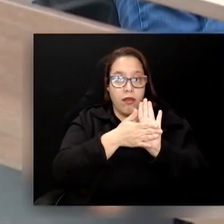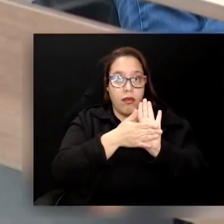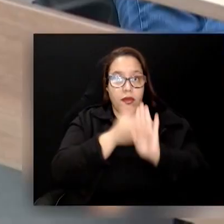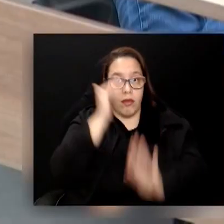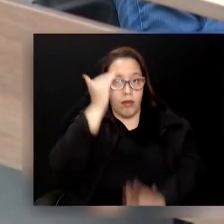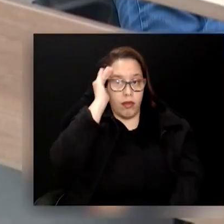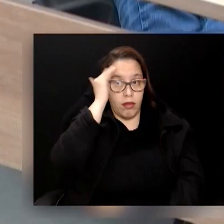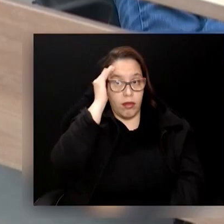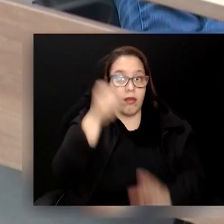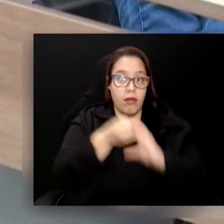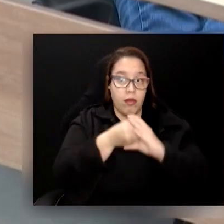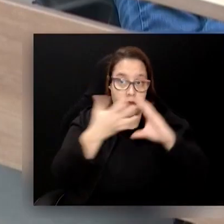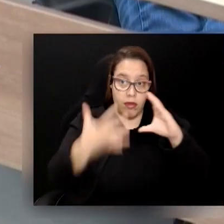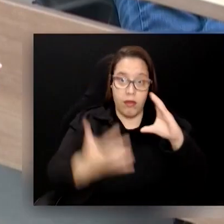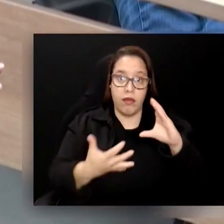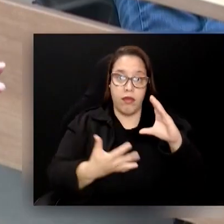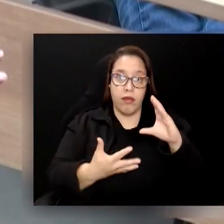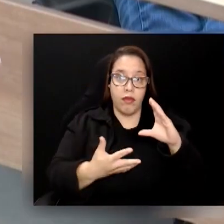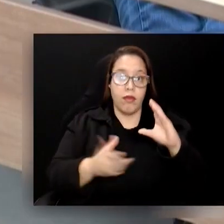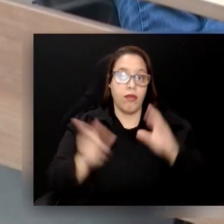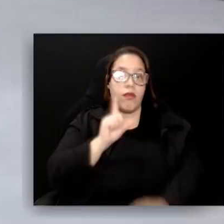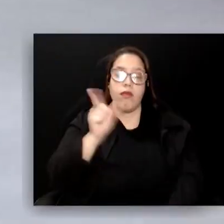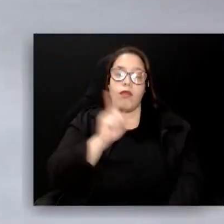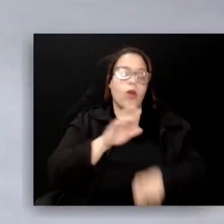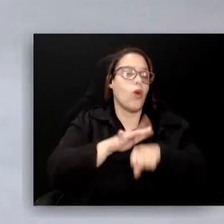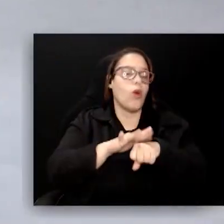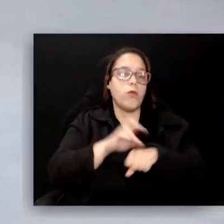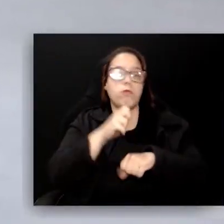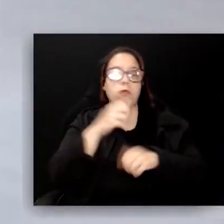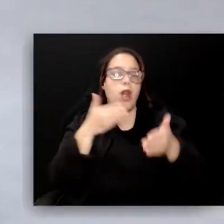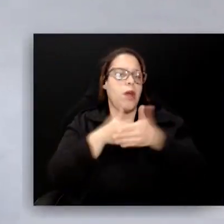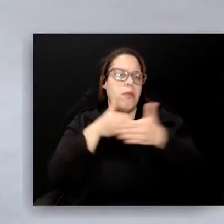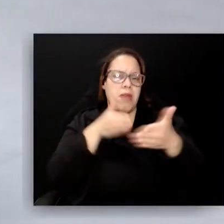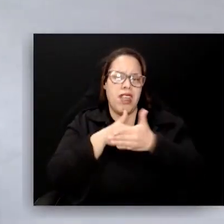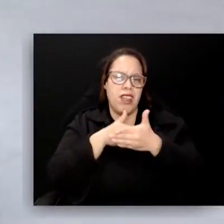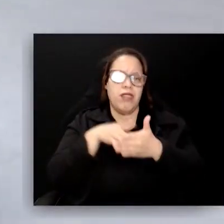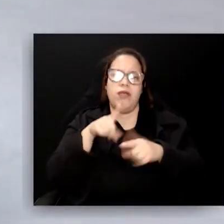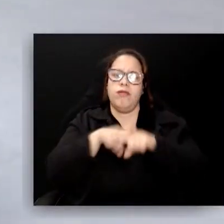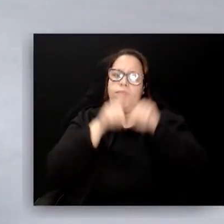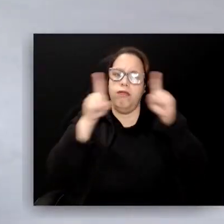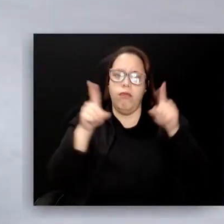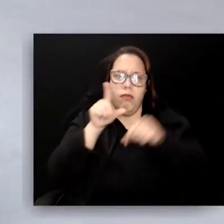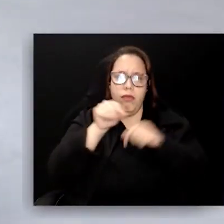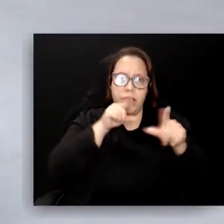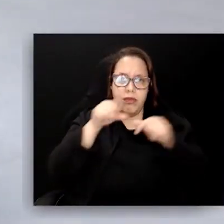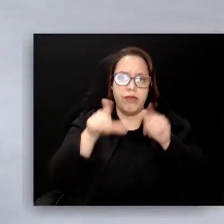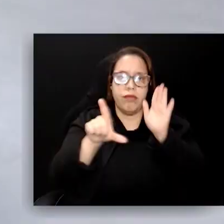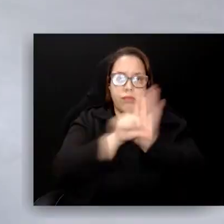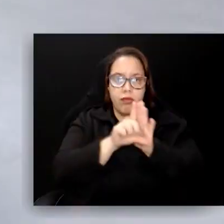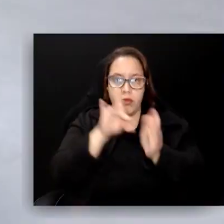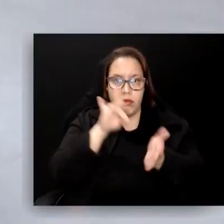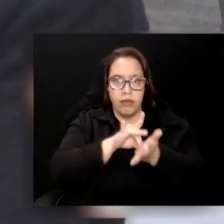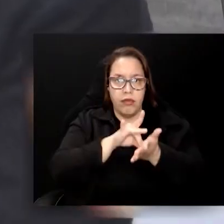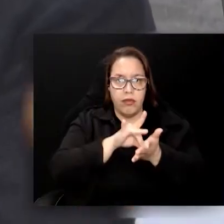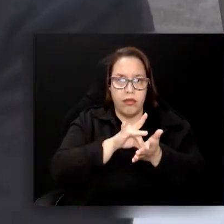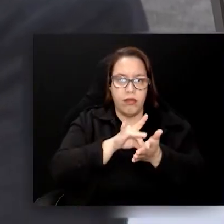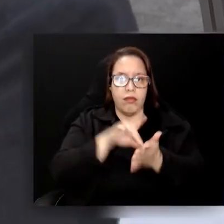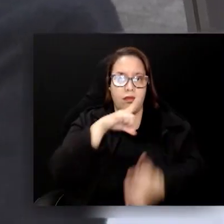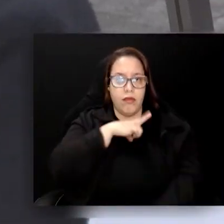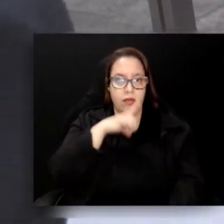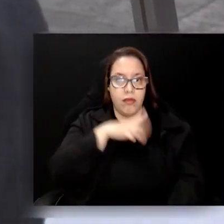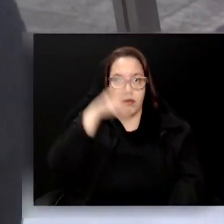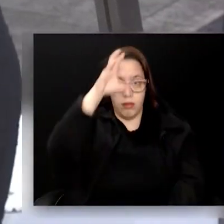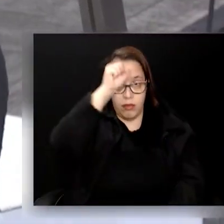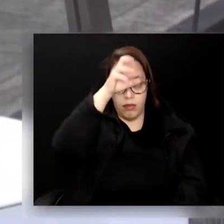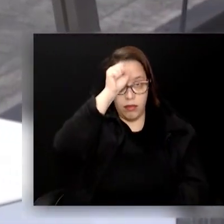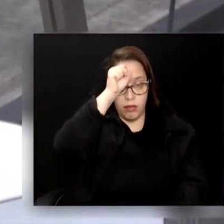características não como doenças ou limitações, mas como maneiras legítimas de existir e aprender. Como presidente